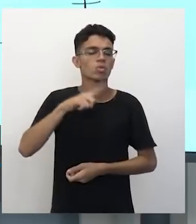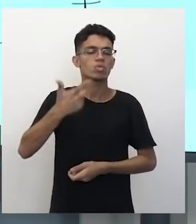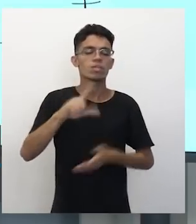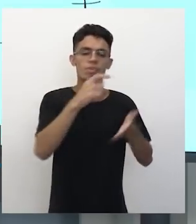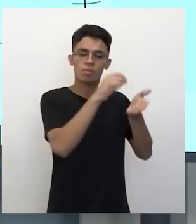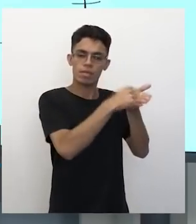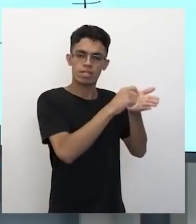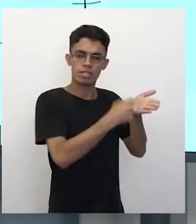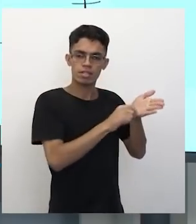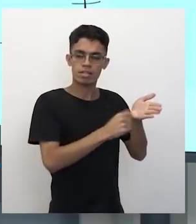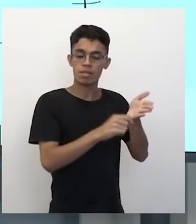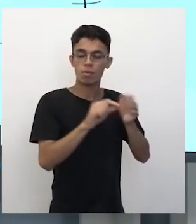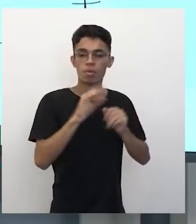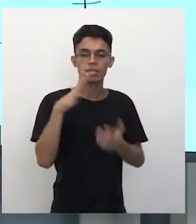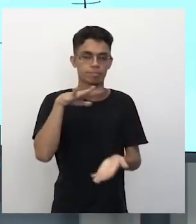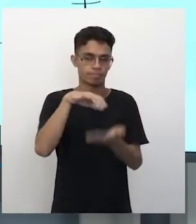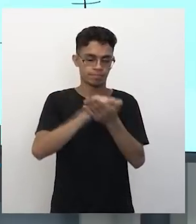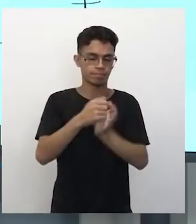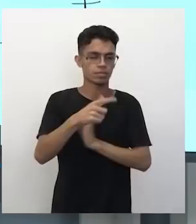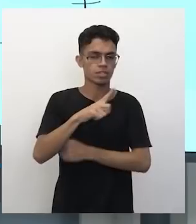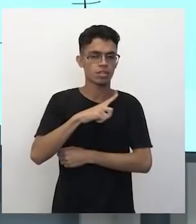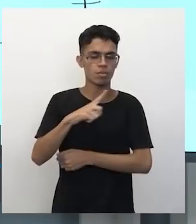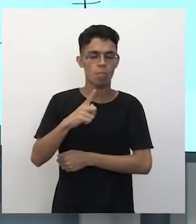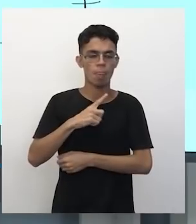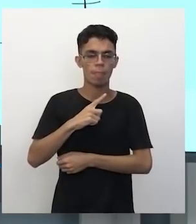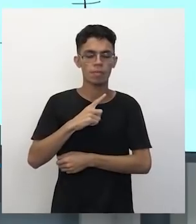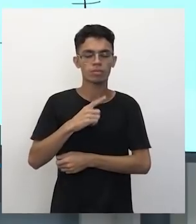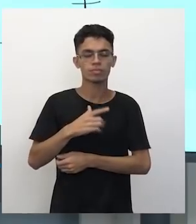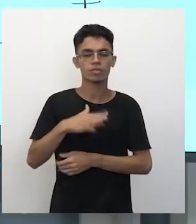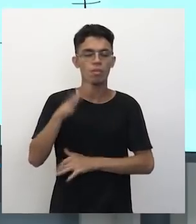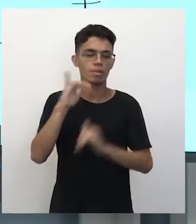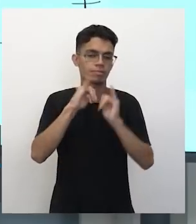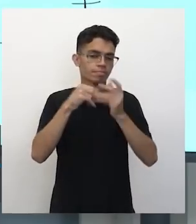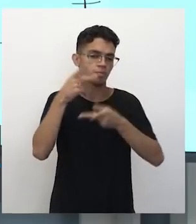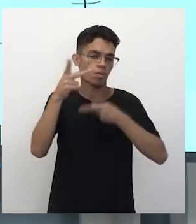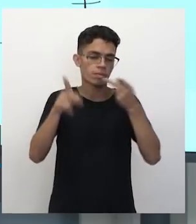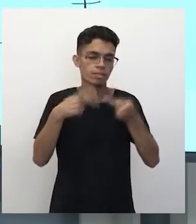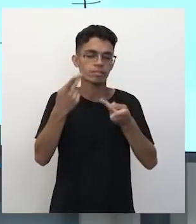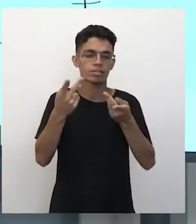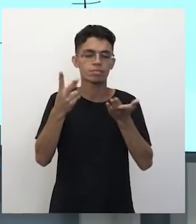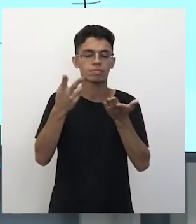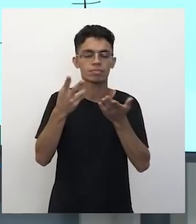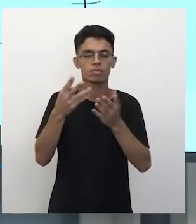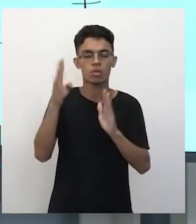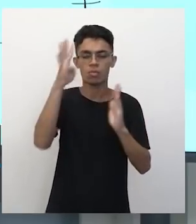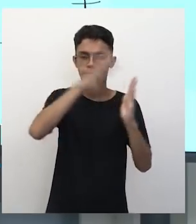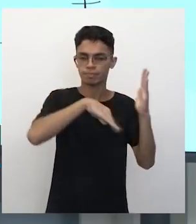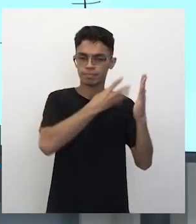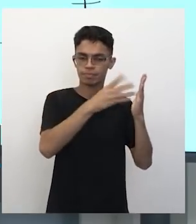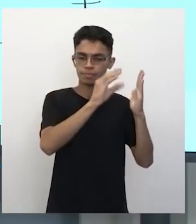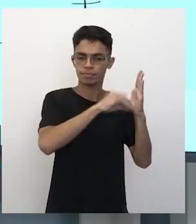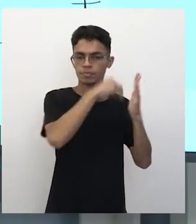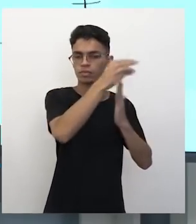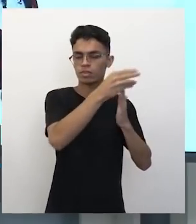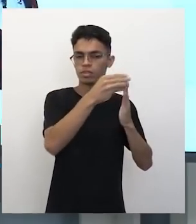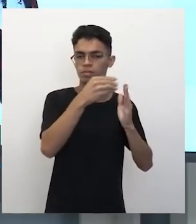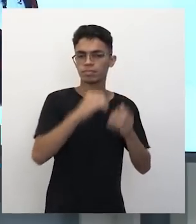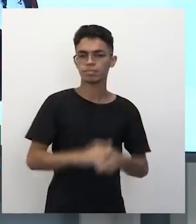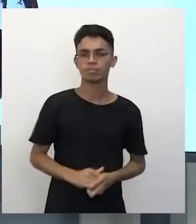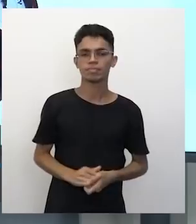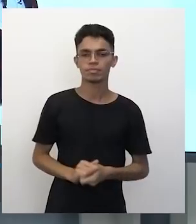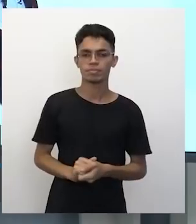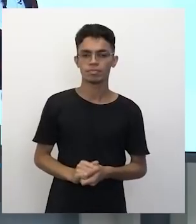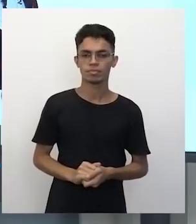escrita, mas eles têm registros orais, oralidade, sobre esse tipo de calendário. Bom,